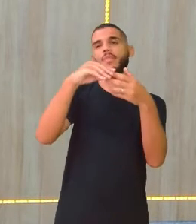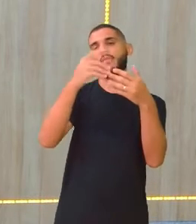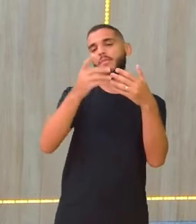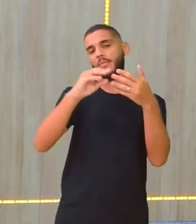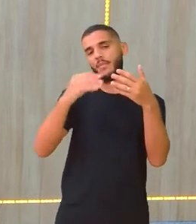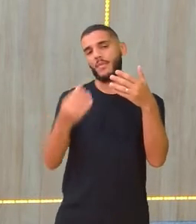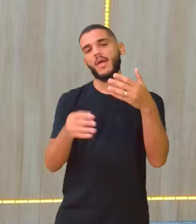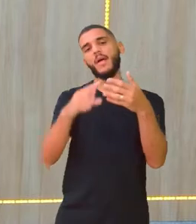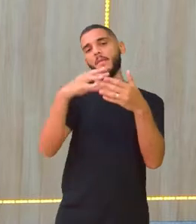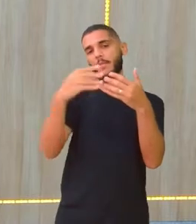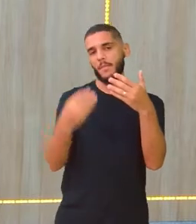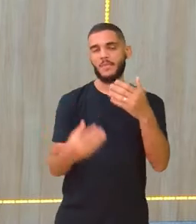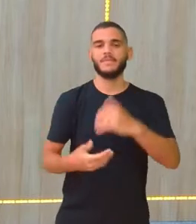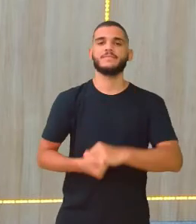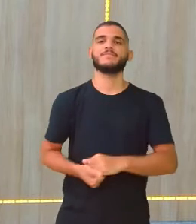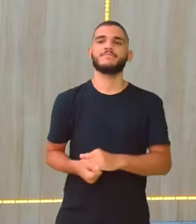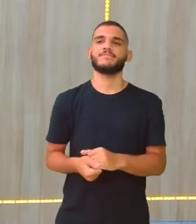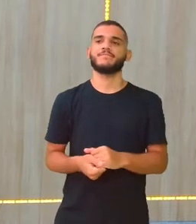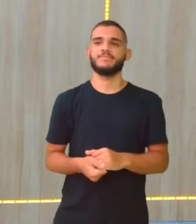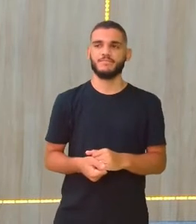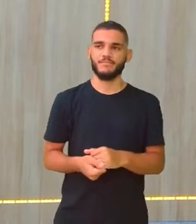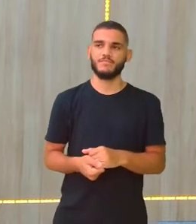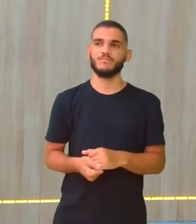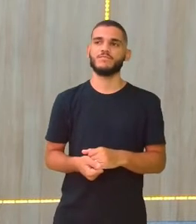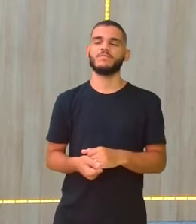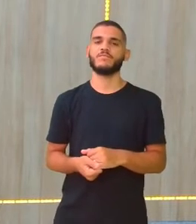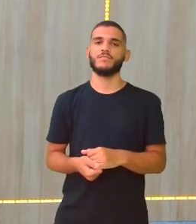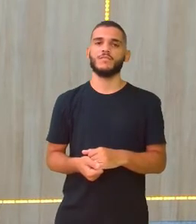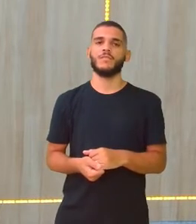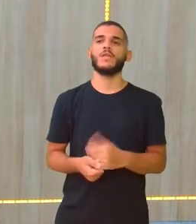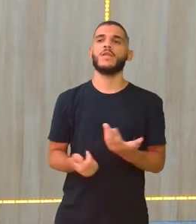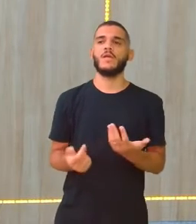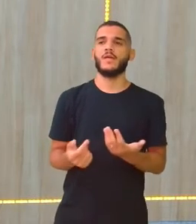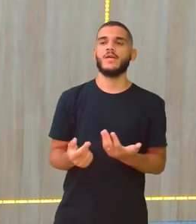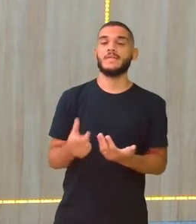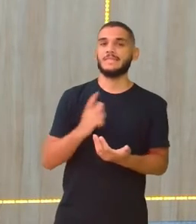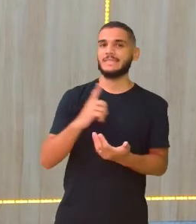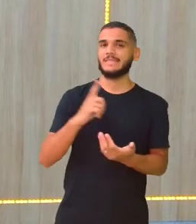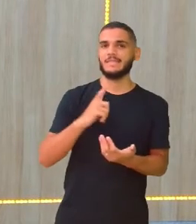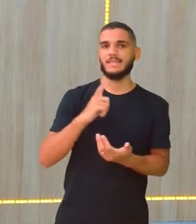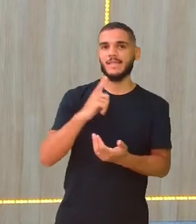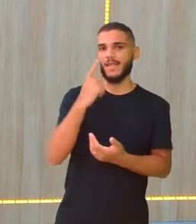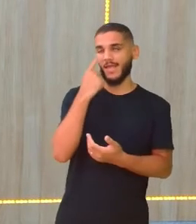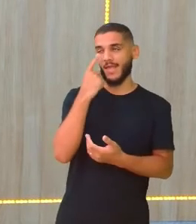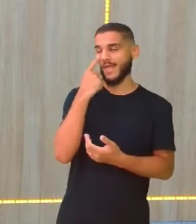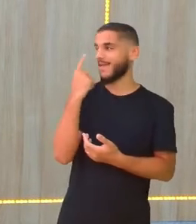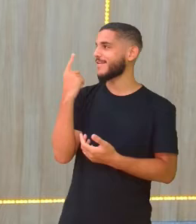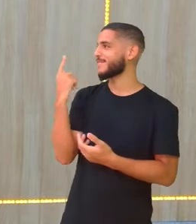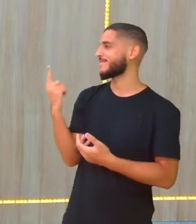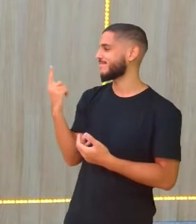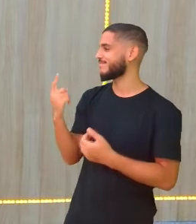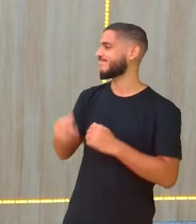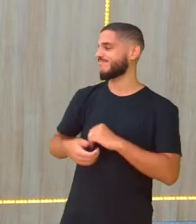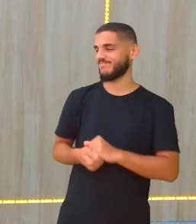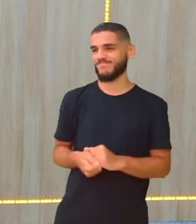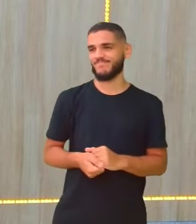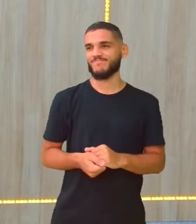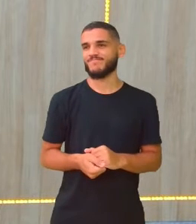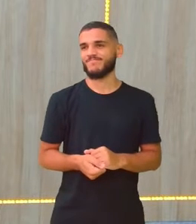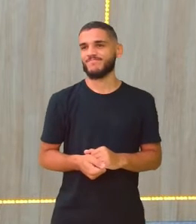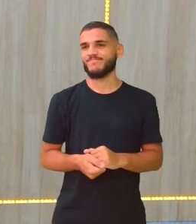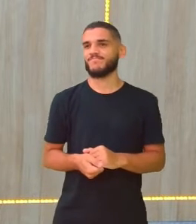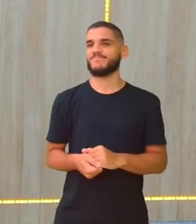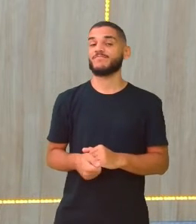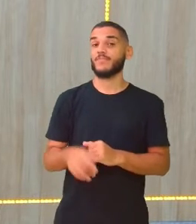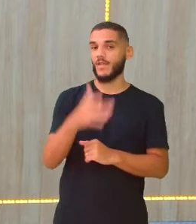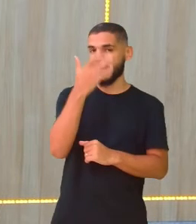processo vai ocorrendo e vai aí desgastando grandes formas de relevo. Joga na tela, Juninho, o pessoal vê